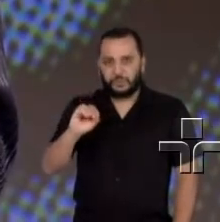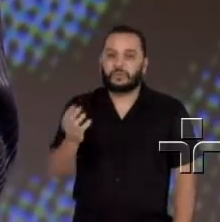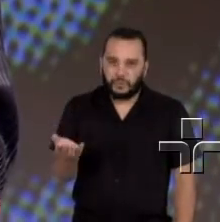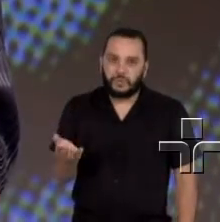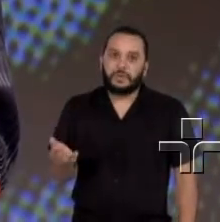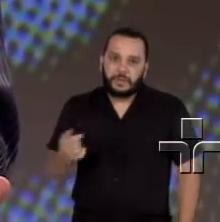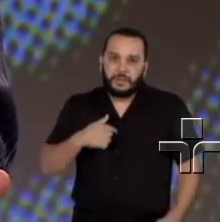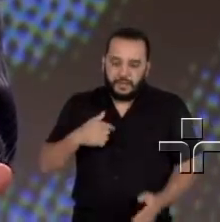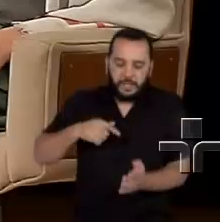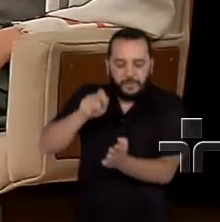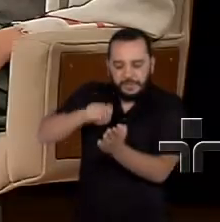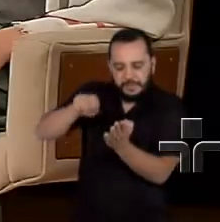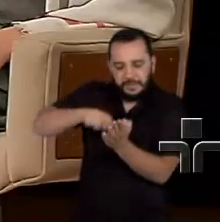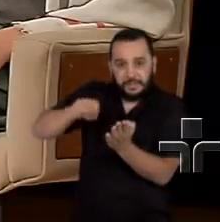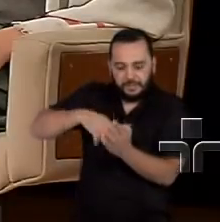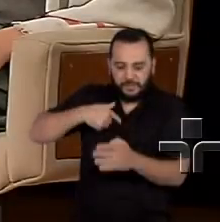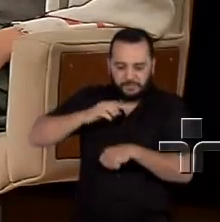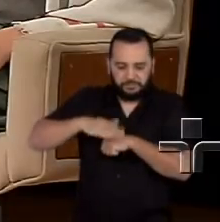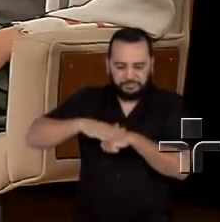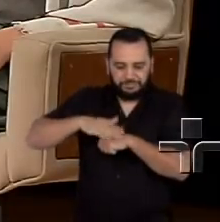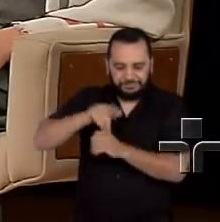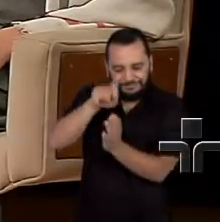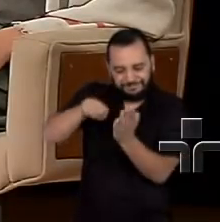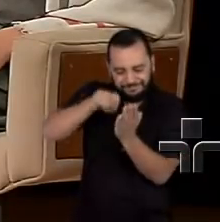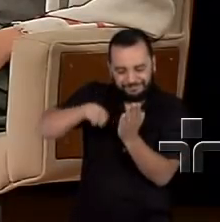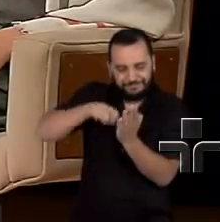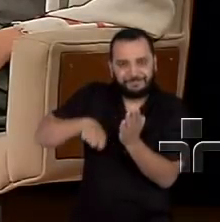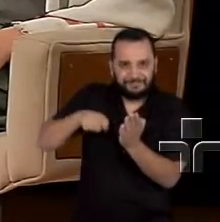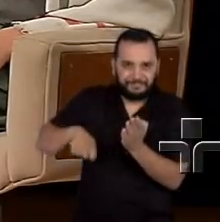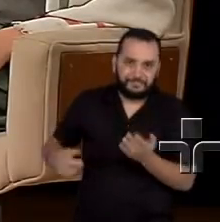O que eu escrevo sou eu.